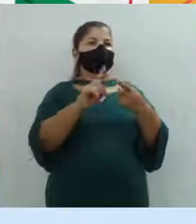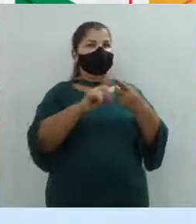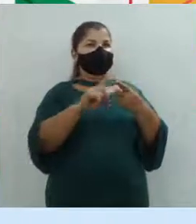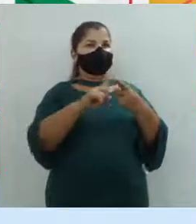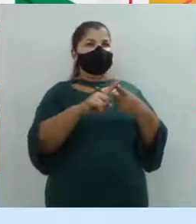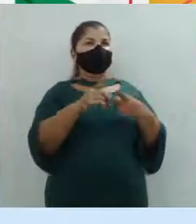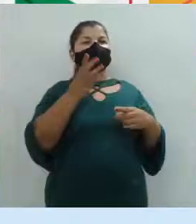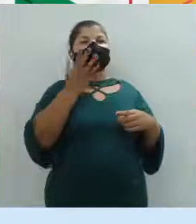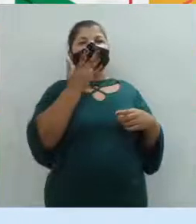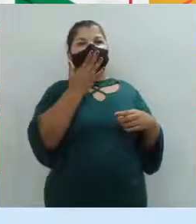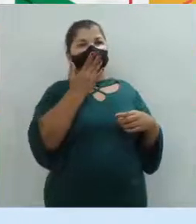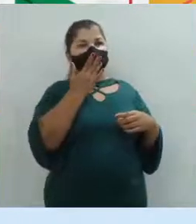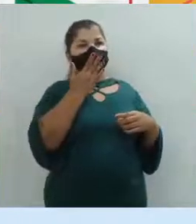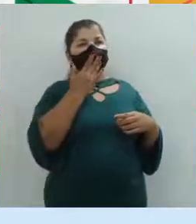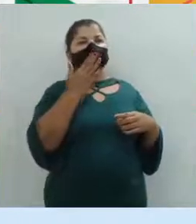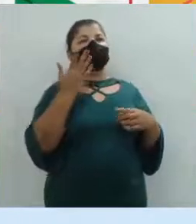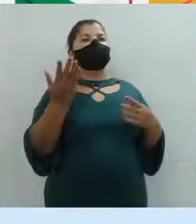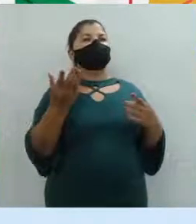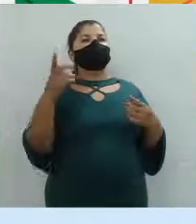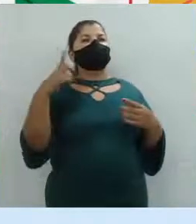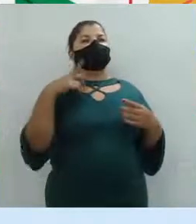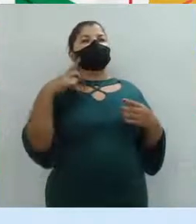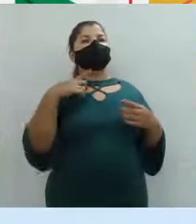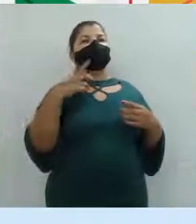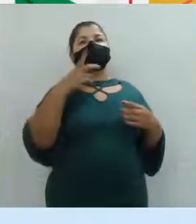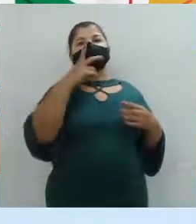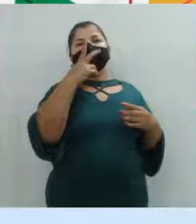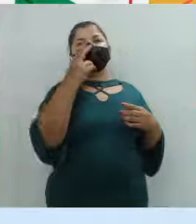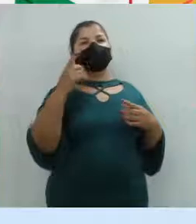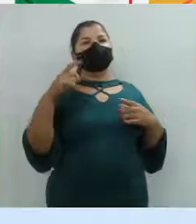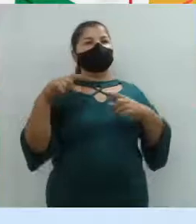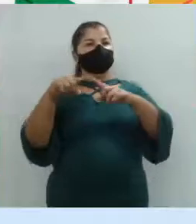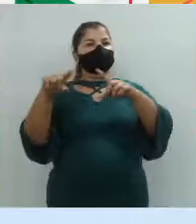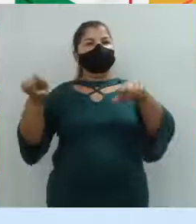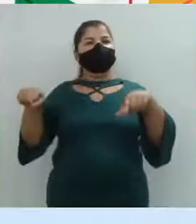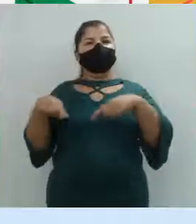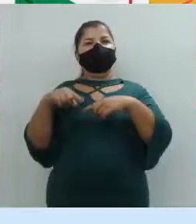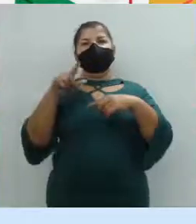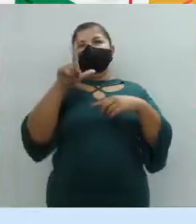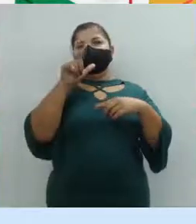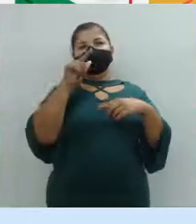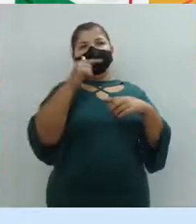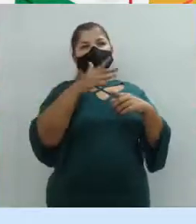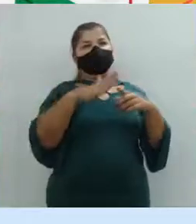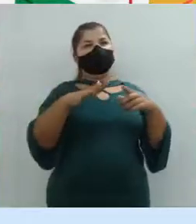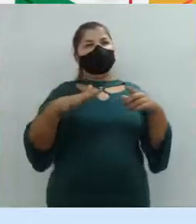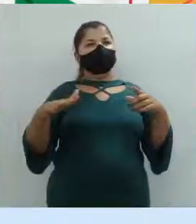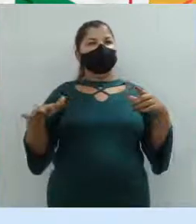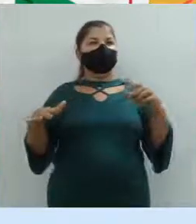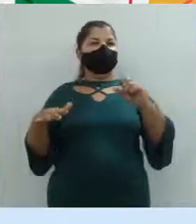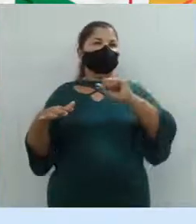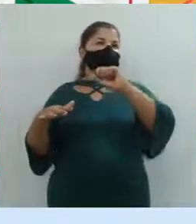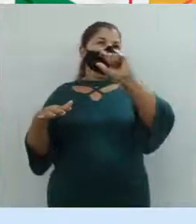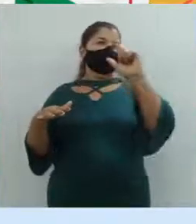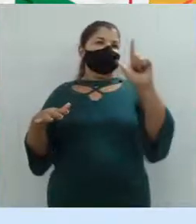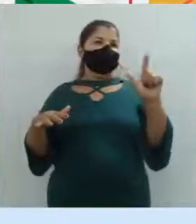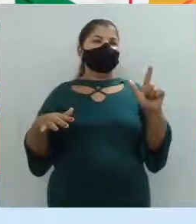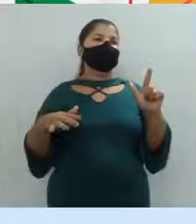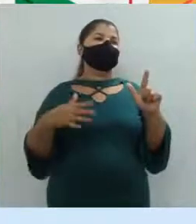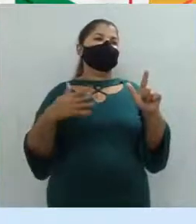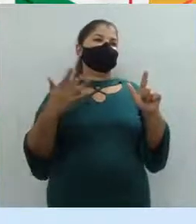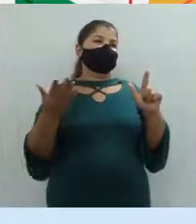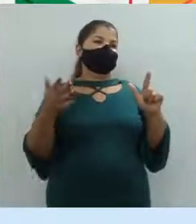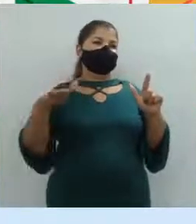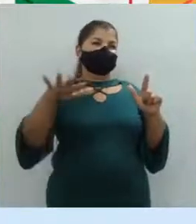projetar o colorido. E aí a gente vê uma ideia ali de meio que um lago, né? Uma praia, você vê o azul